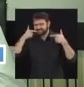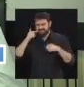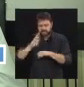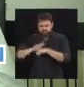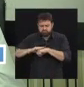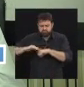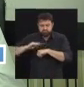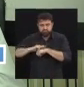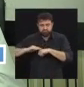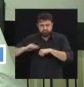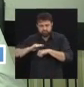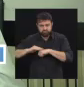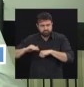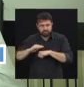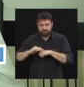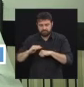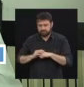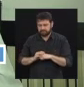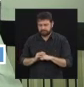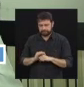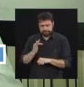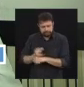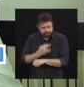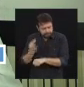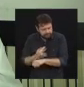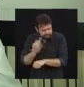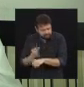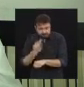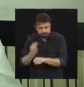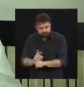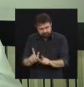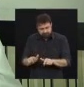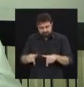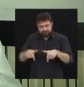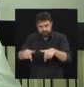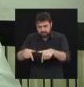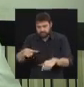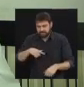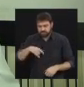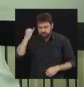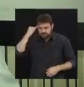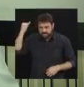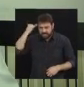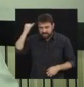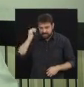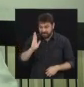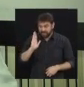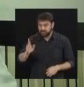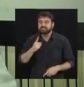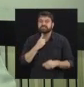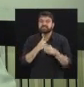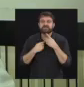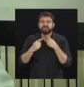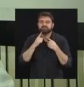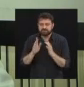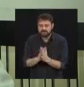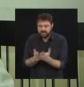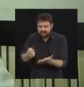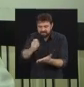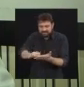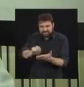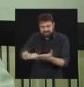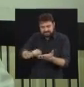muito carinhosa e assim, muito dedicada, esforçada. E ela realmente tinha essa ideia desde muito pequena, quando ela esteve aqui no